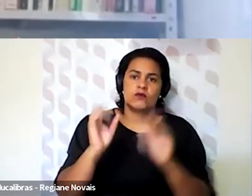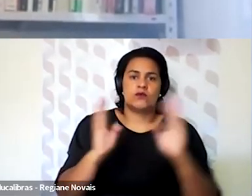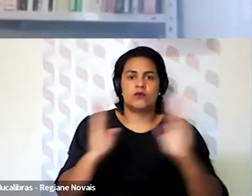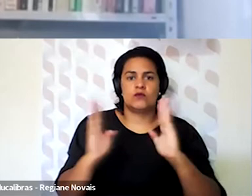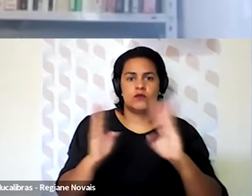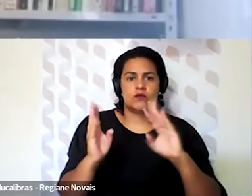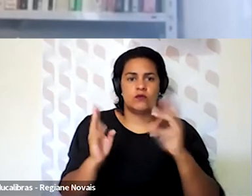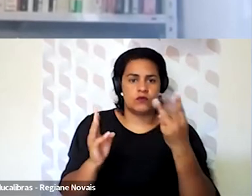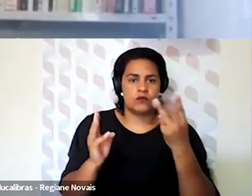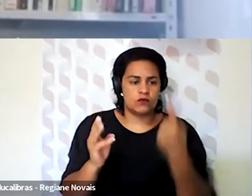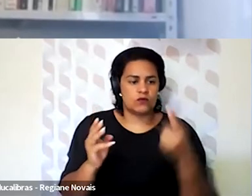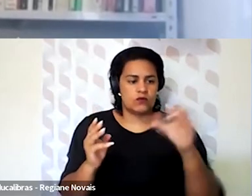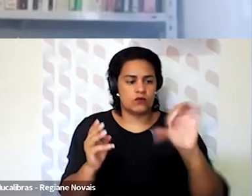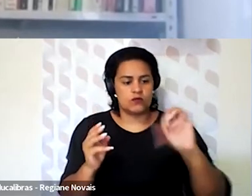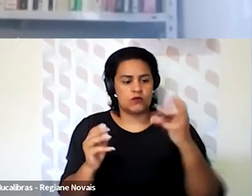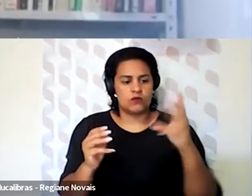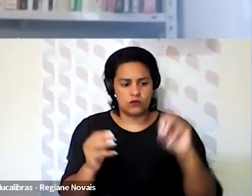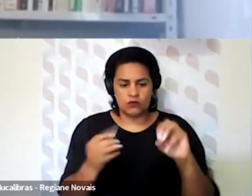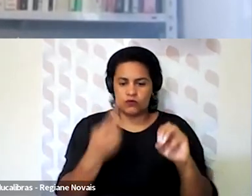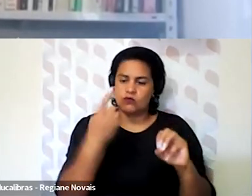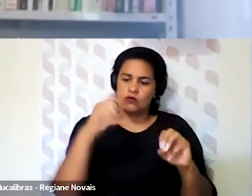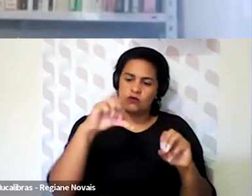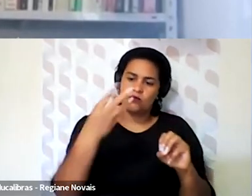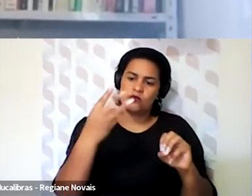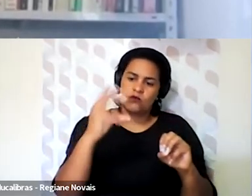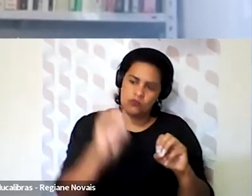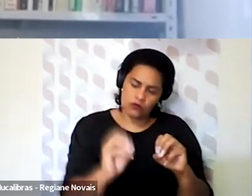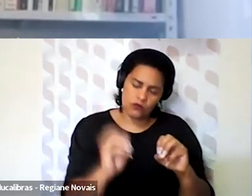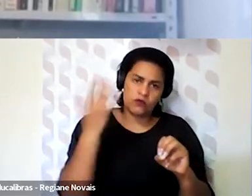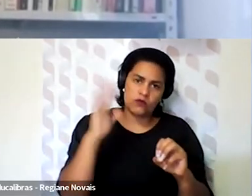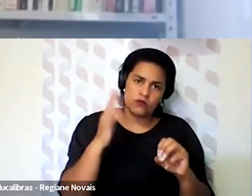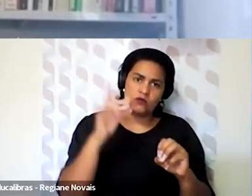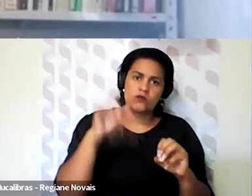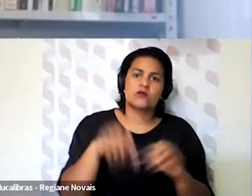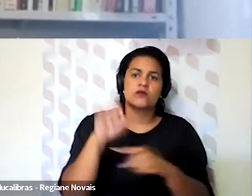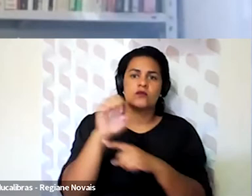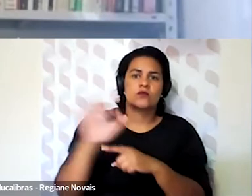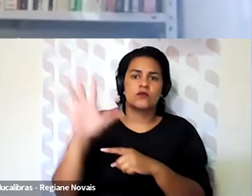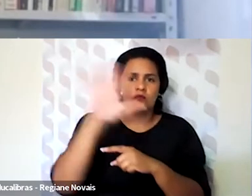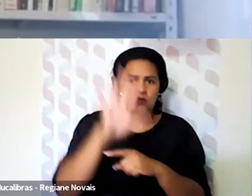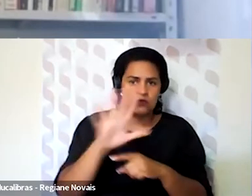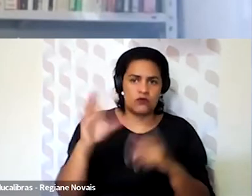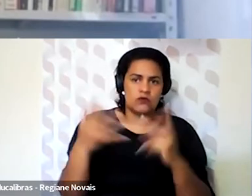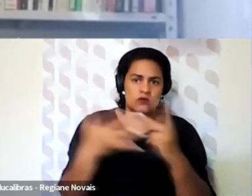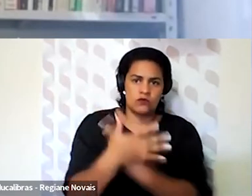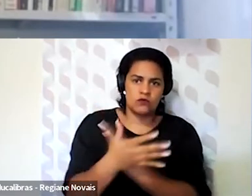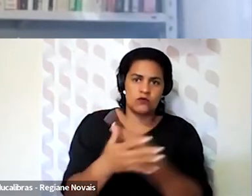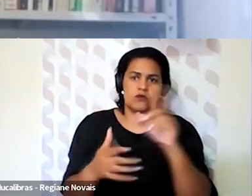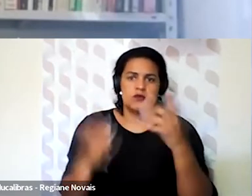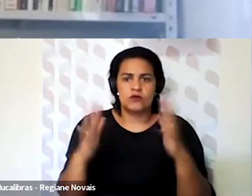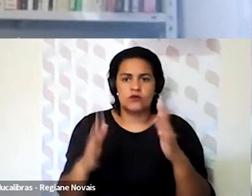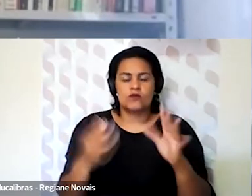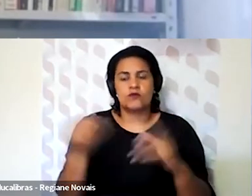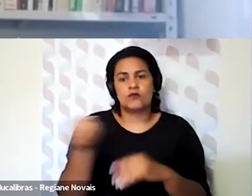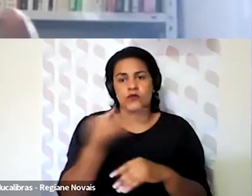anos 20 e anos 30 na Europa, que desembocou na Segunda Guerra Mundial, em que novas tecnologias da comunicação